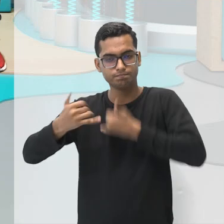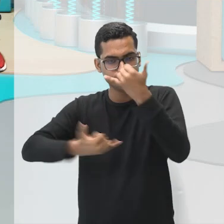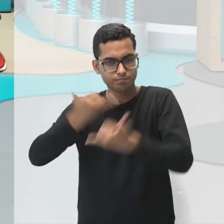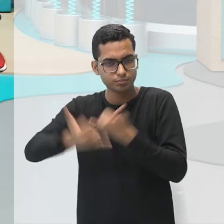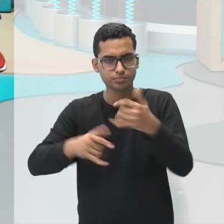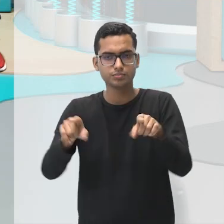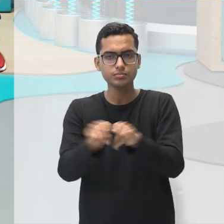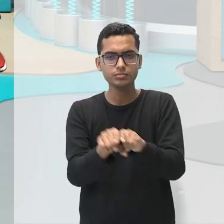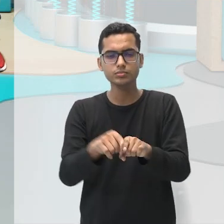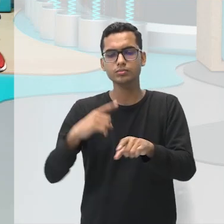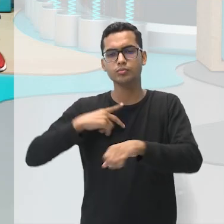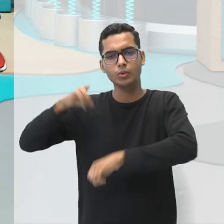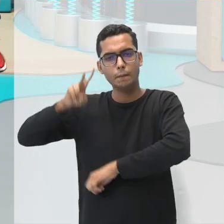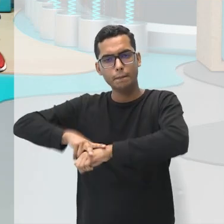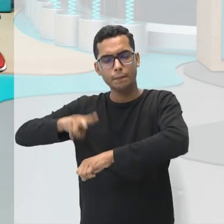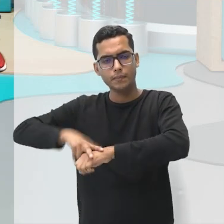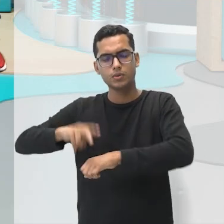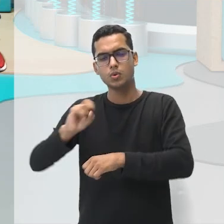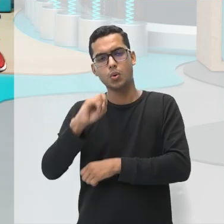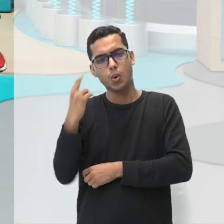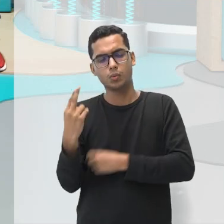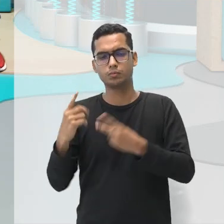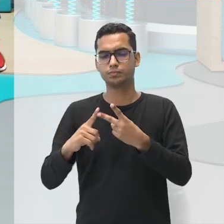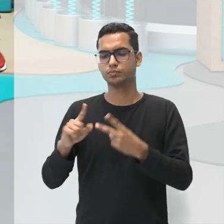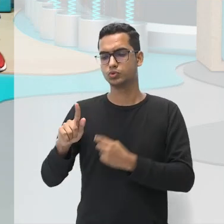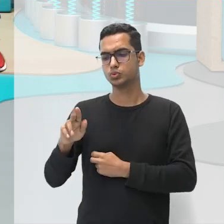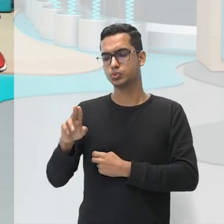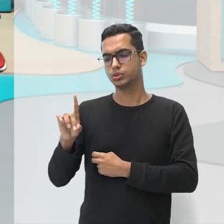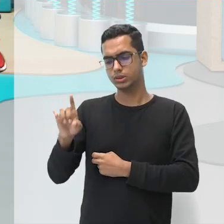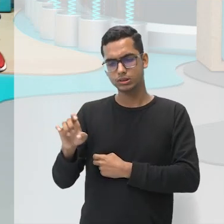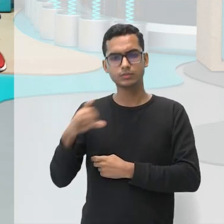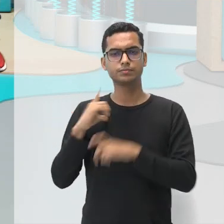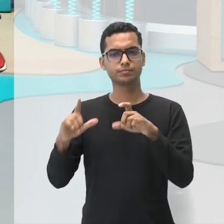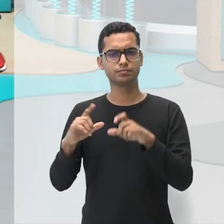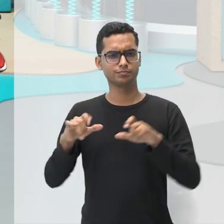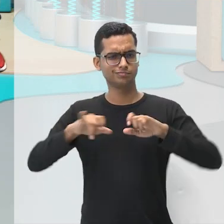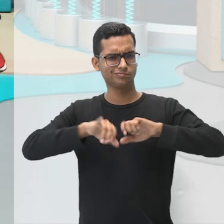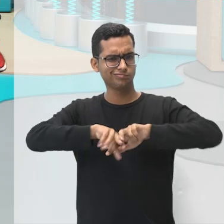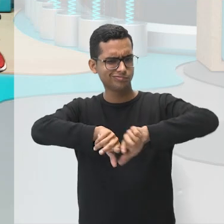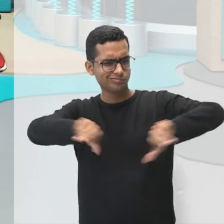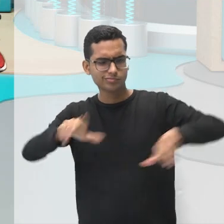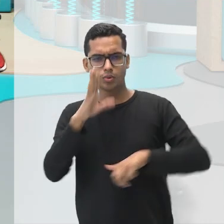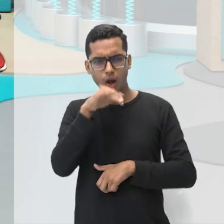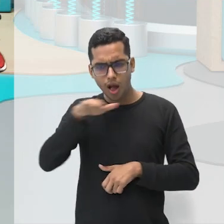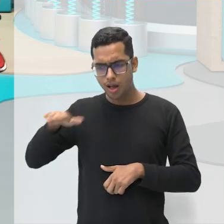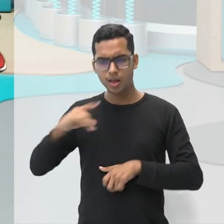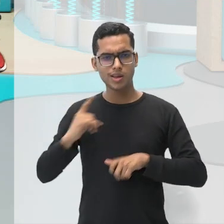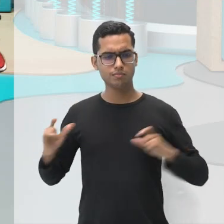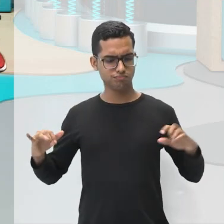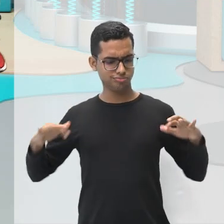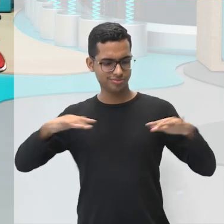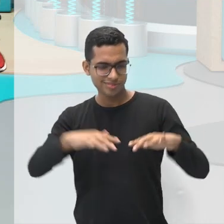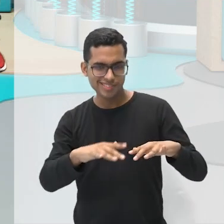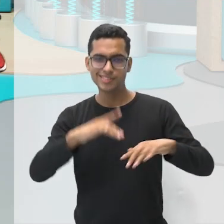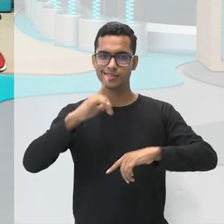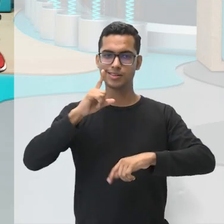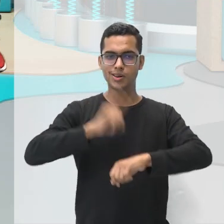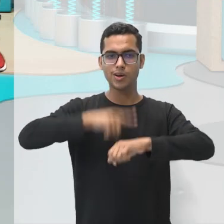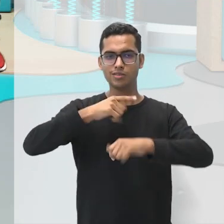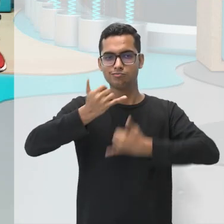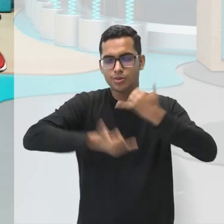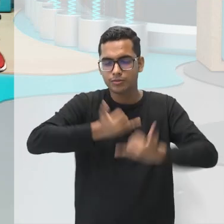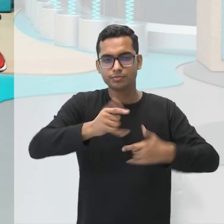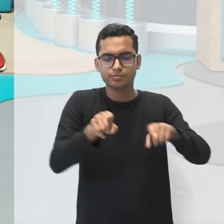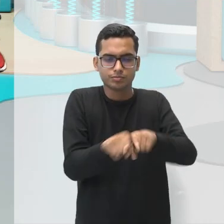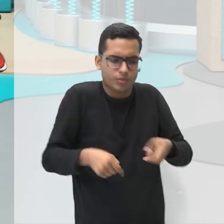de vidro ou de gude, né, ela reúne aí inúmeras crianças numa disputa que vai exigir a habilidade da precisão